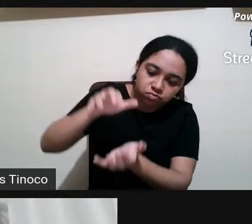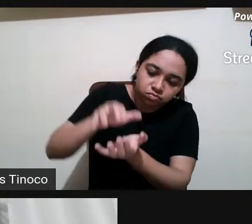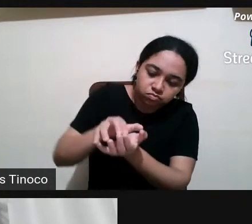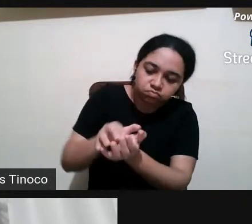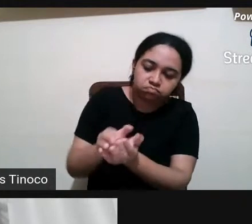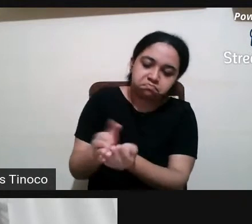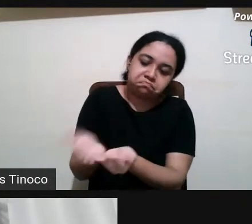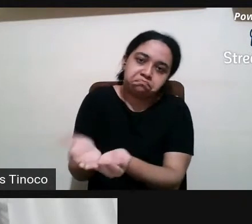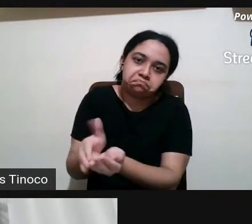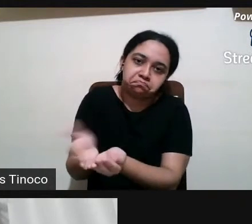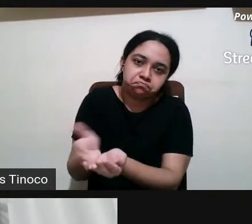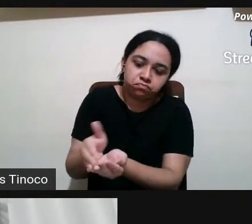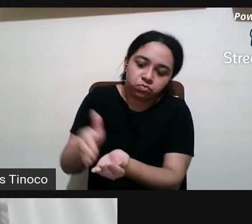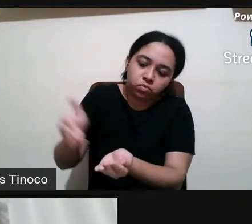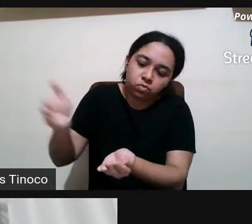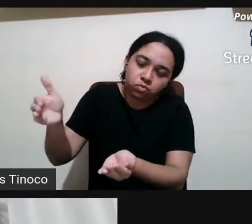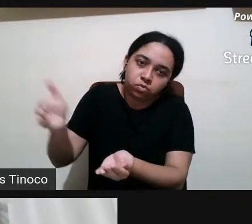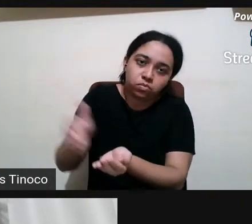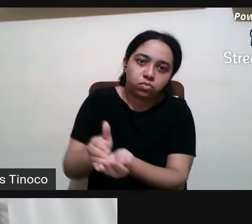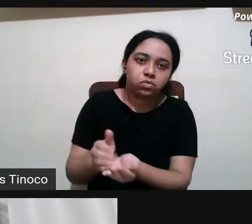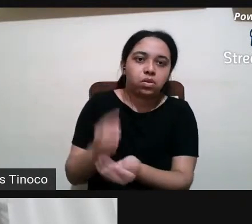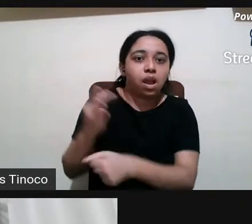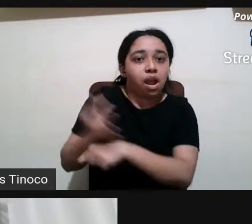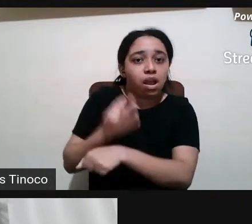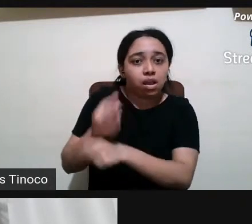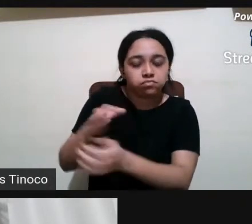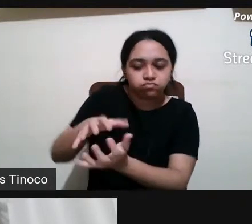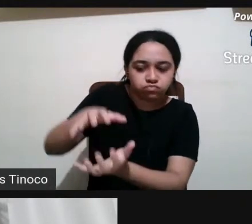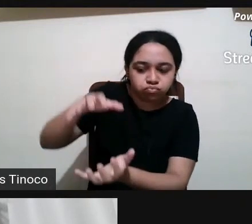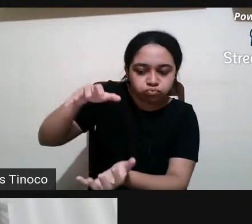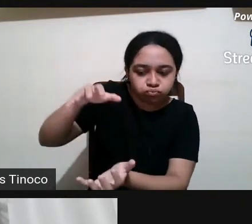maiores suportam